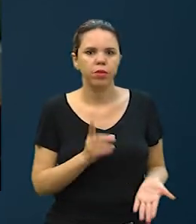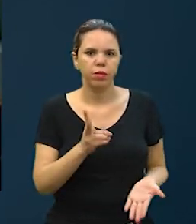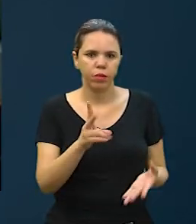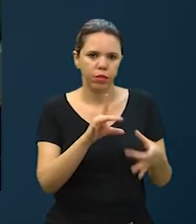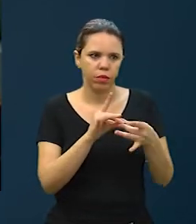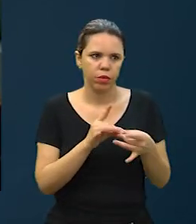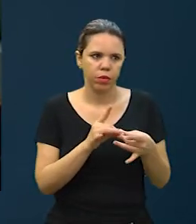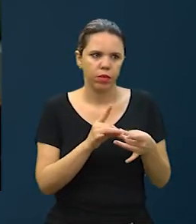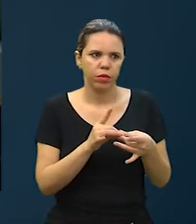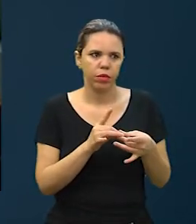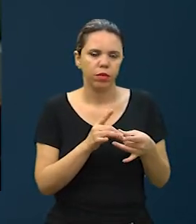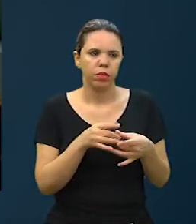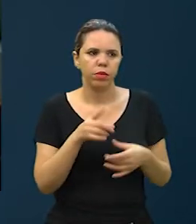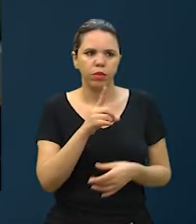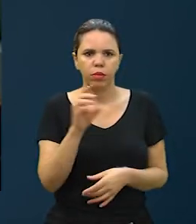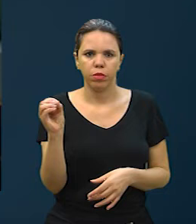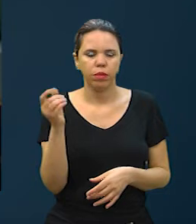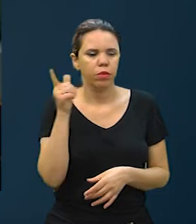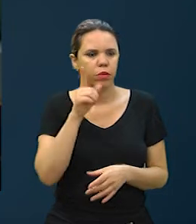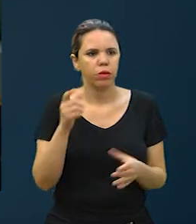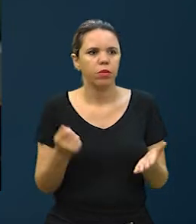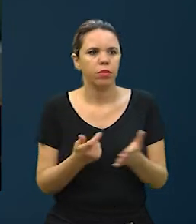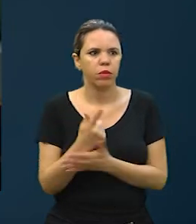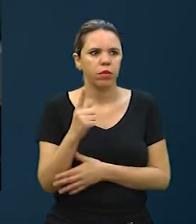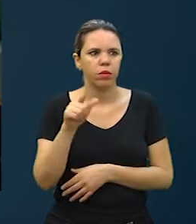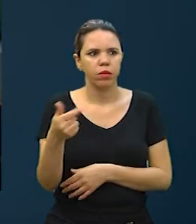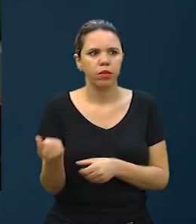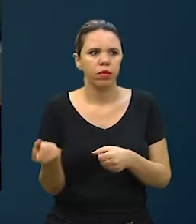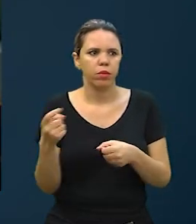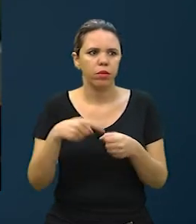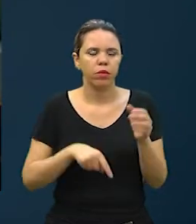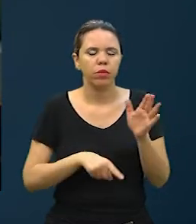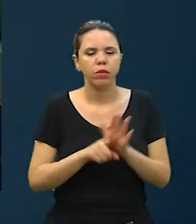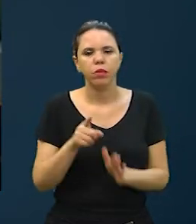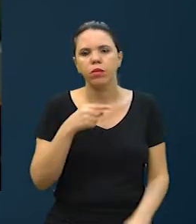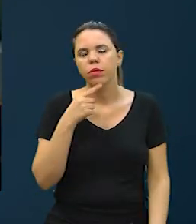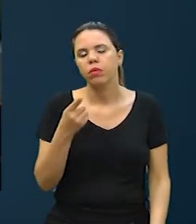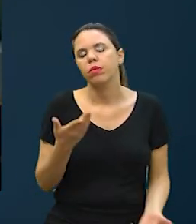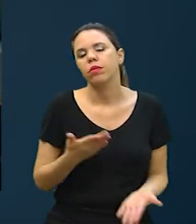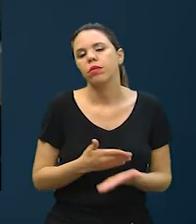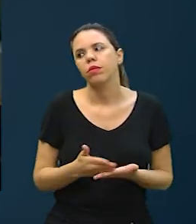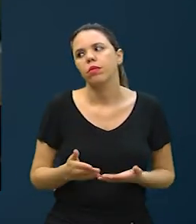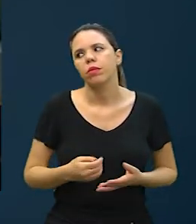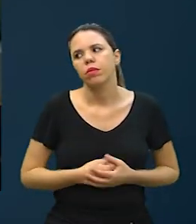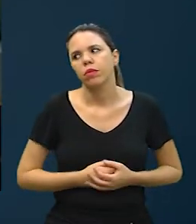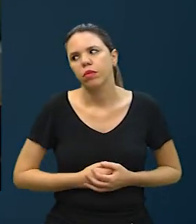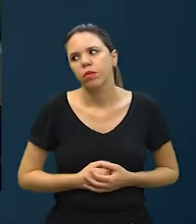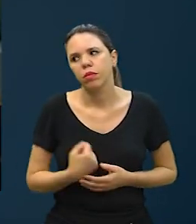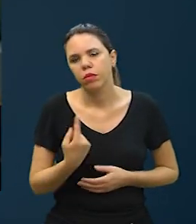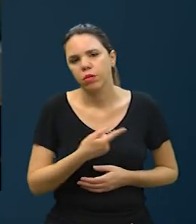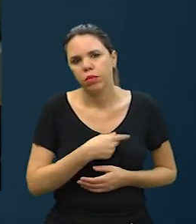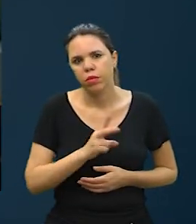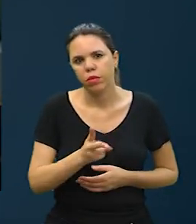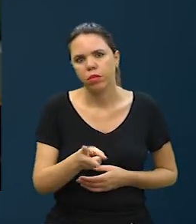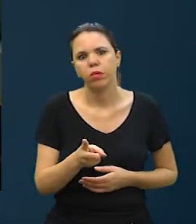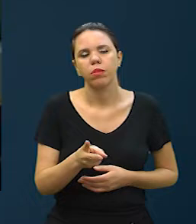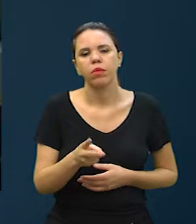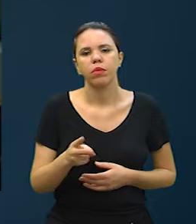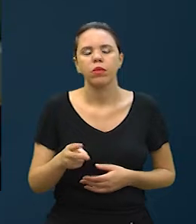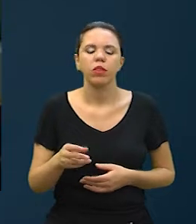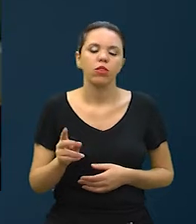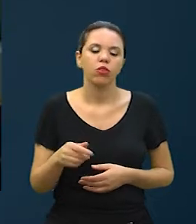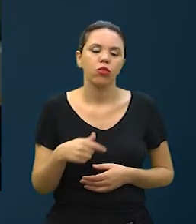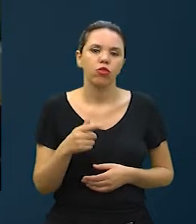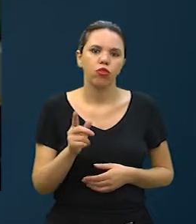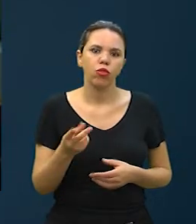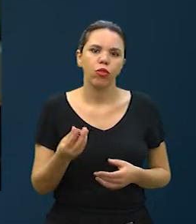se manteve sócio, quando eu adquiri os 100%. Voltando àquela sua pergunta inicial, a gente se manteve nos